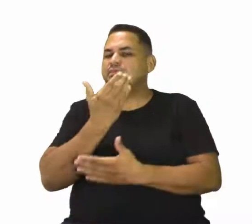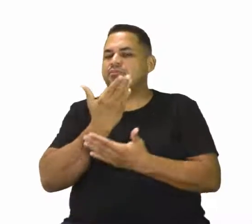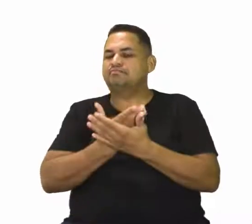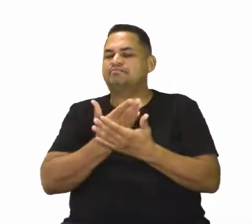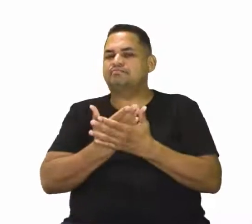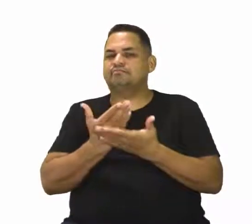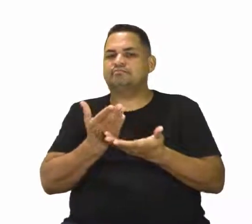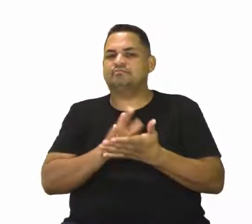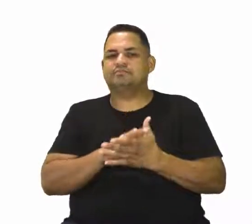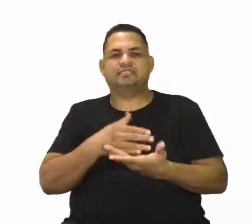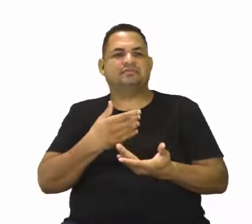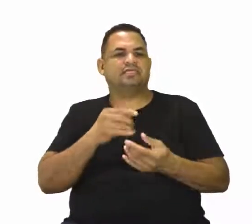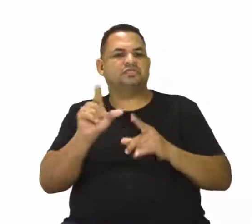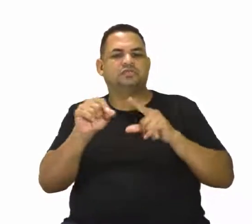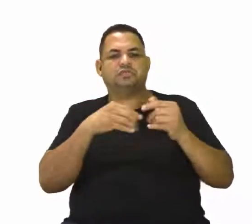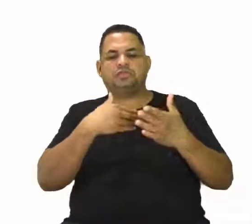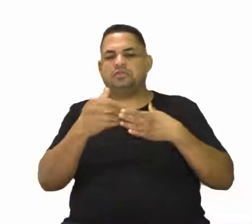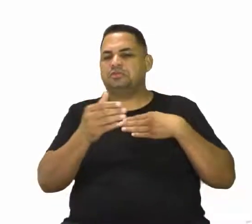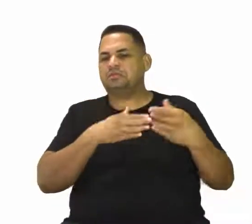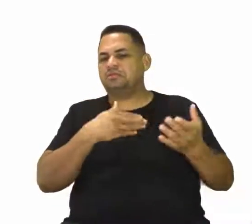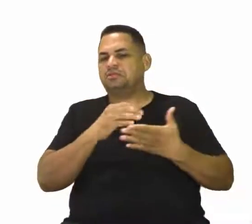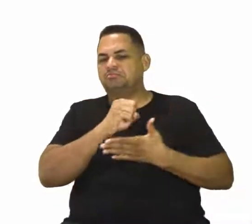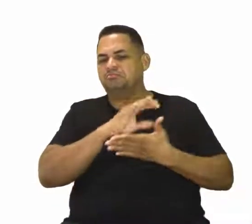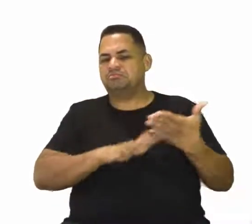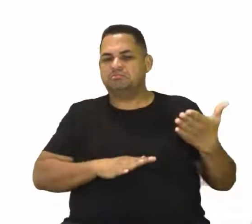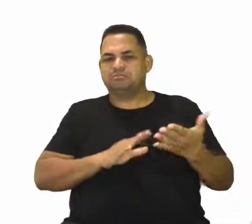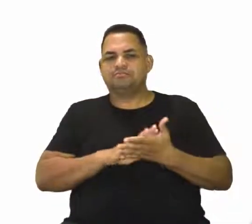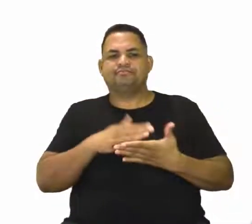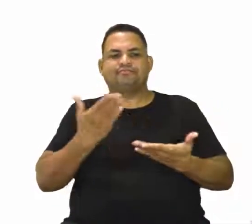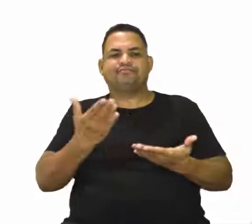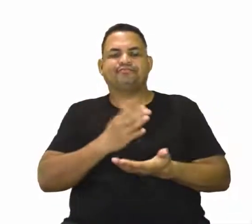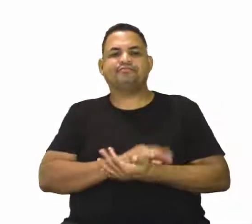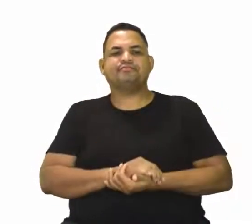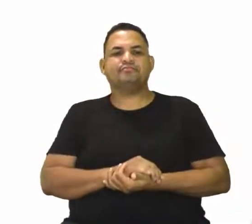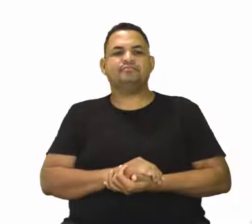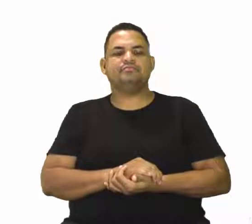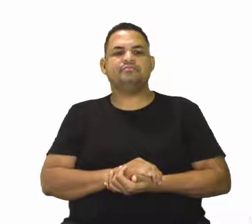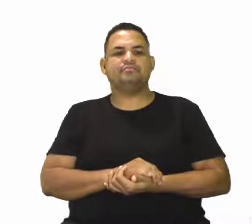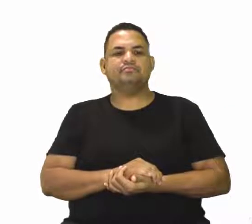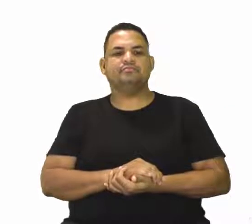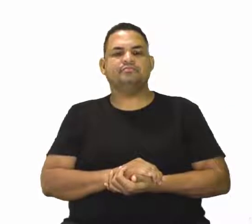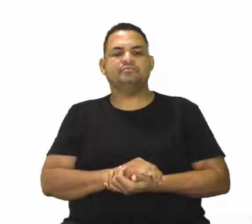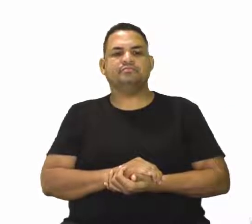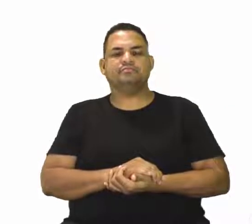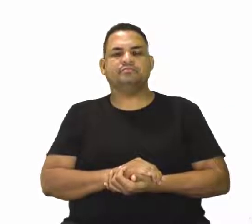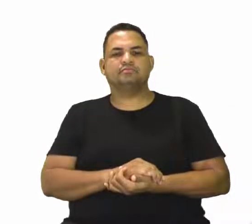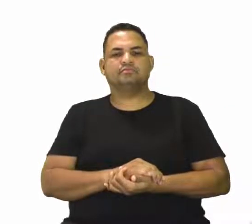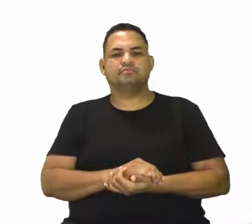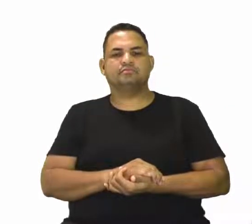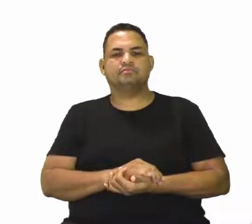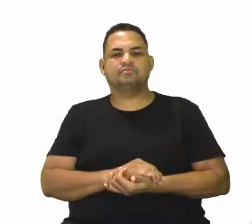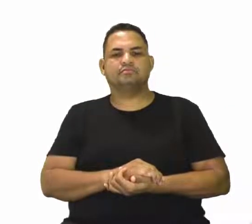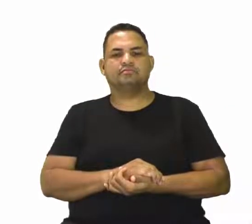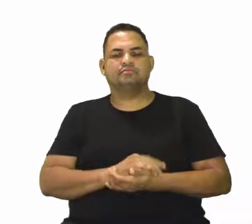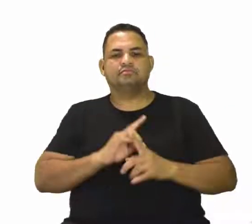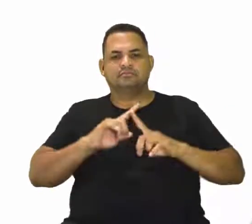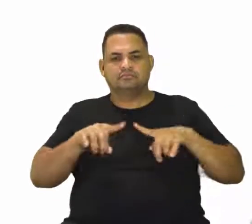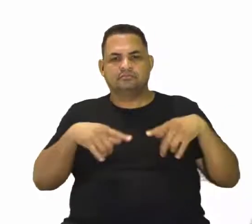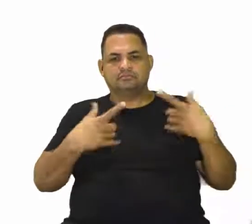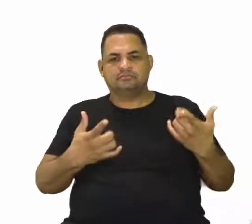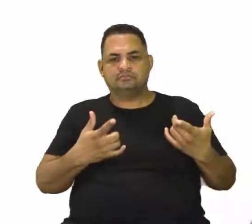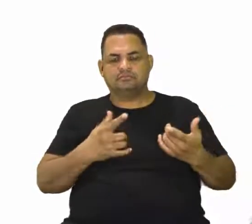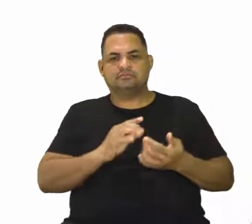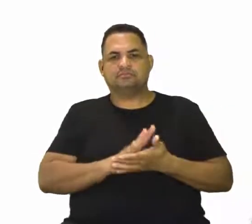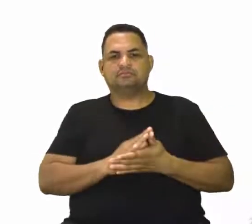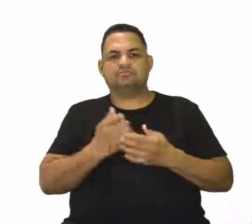adianta ele vai no chutômetro e a mamãe mandou eu bater e assim por diante mas